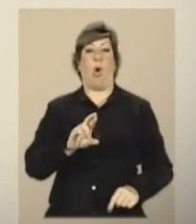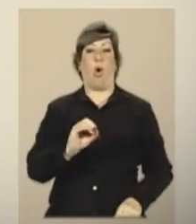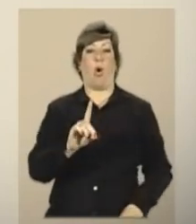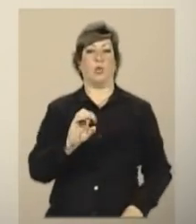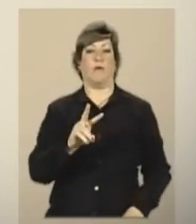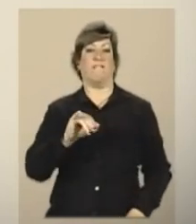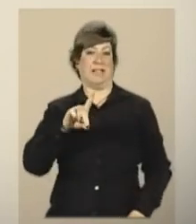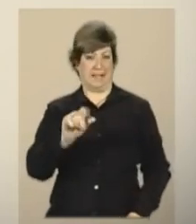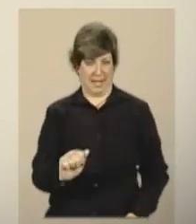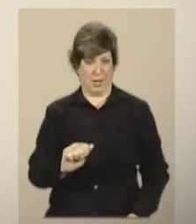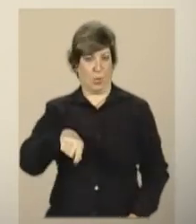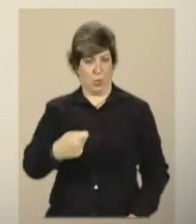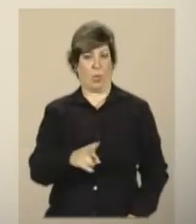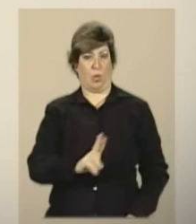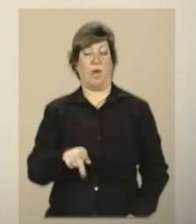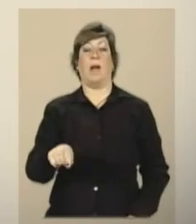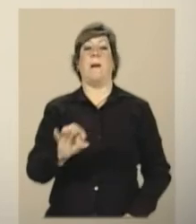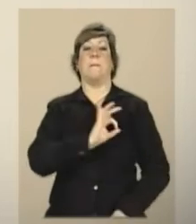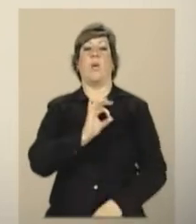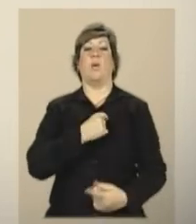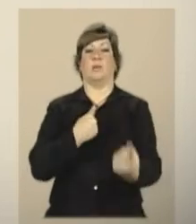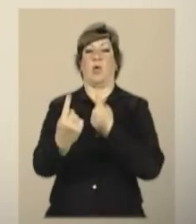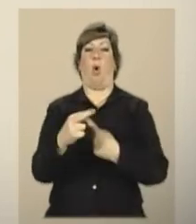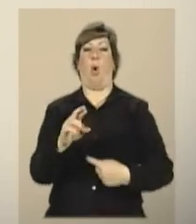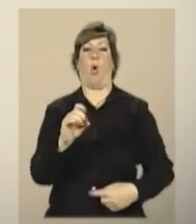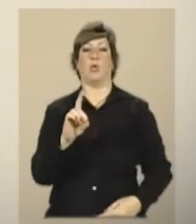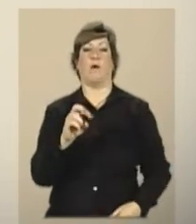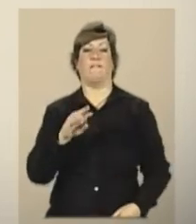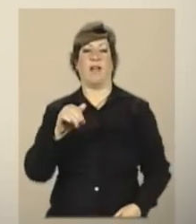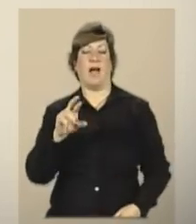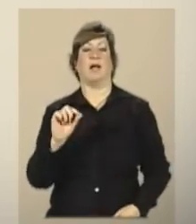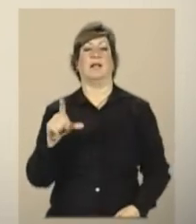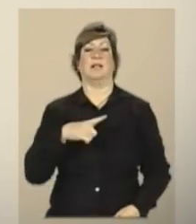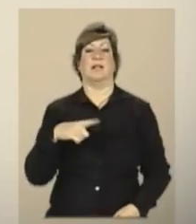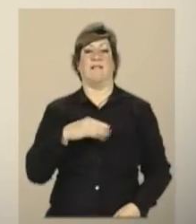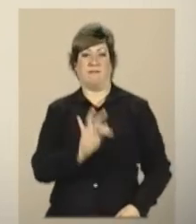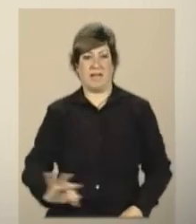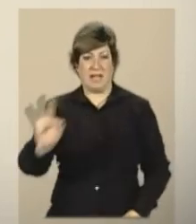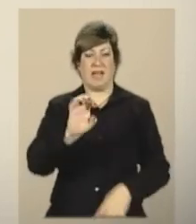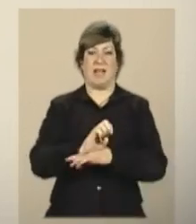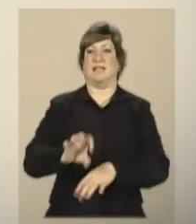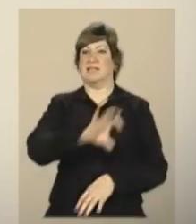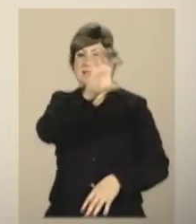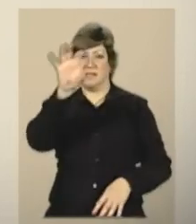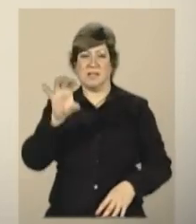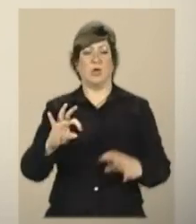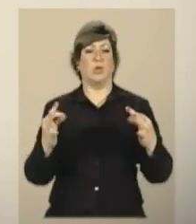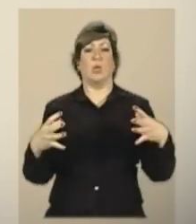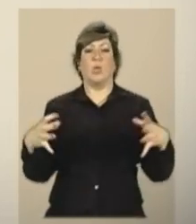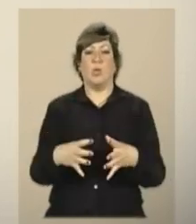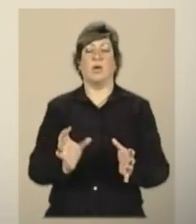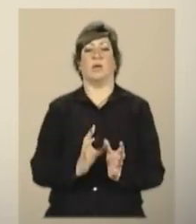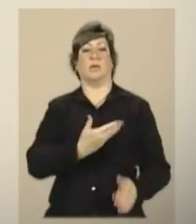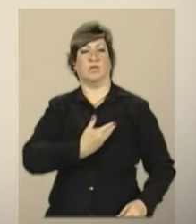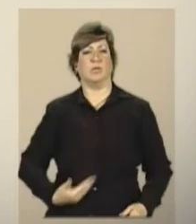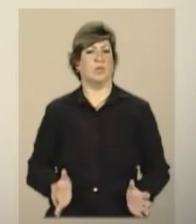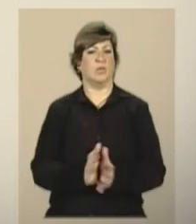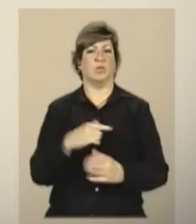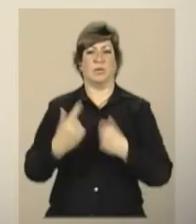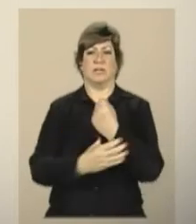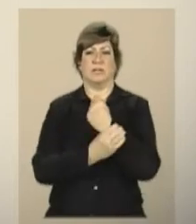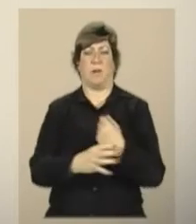rodovida a Polícia Rodoviária Federal as polícias rodoviárias estaduais os órgãos de Segurança Pública